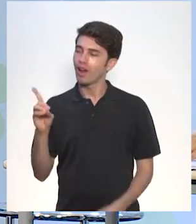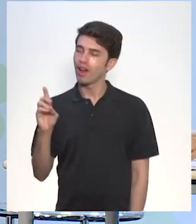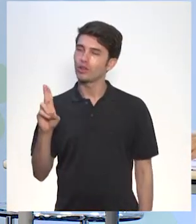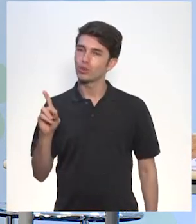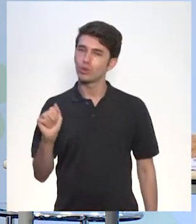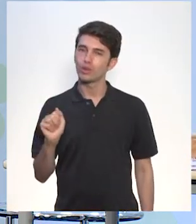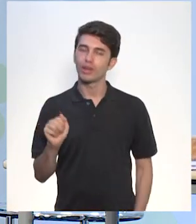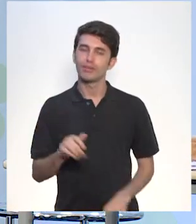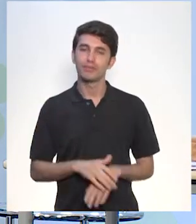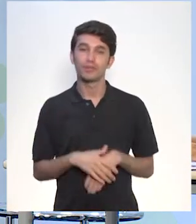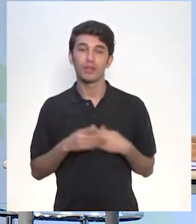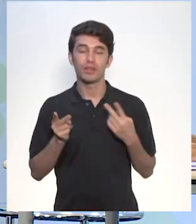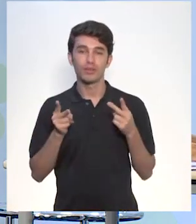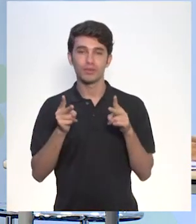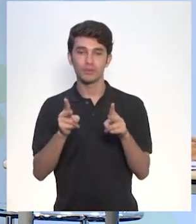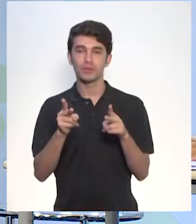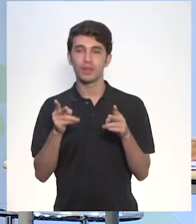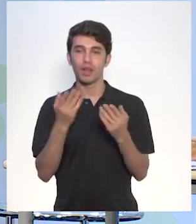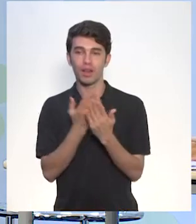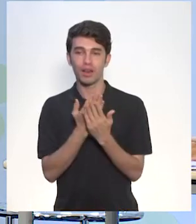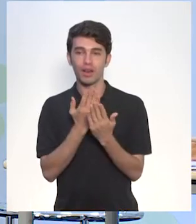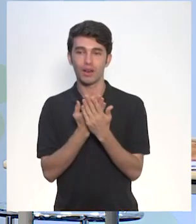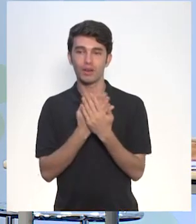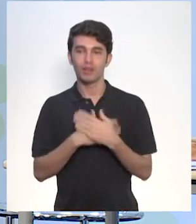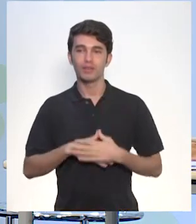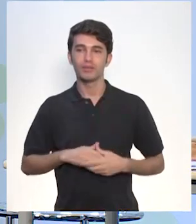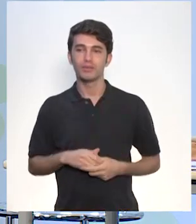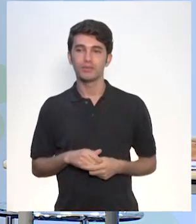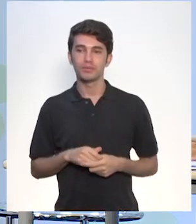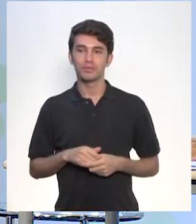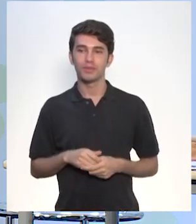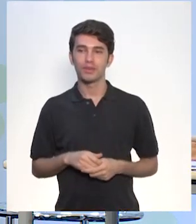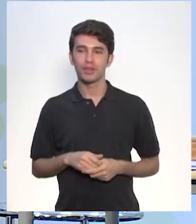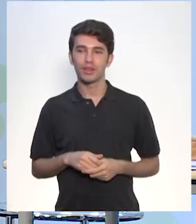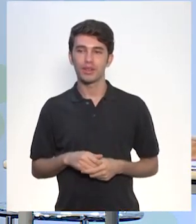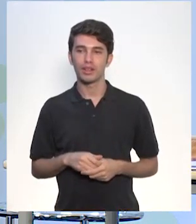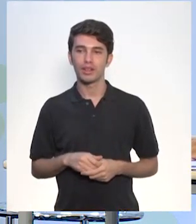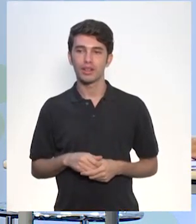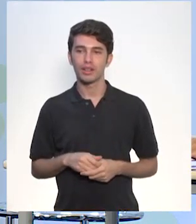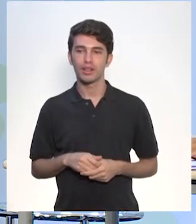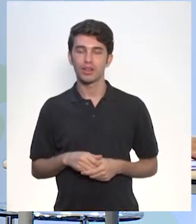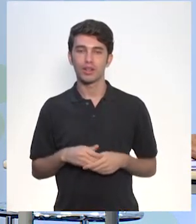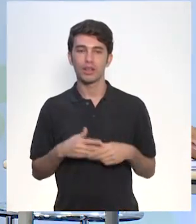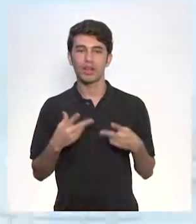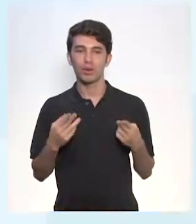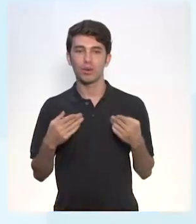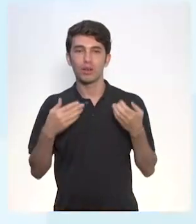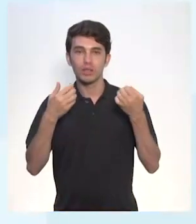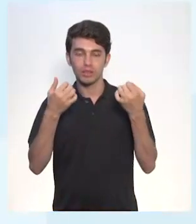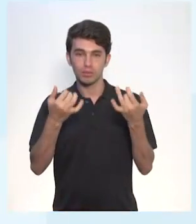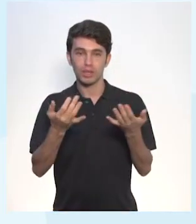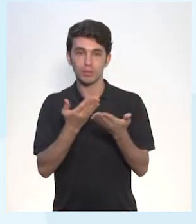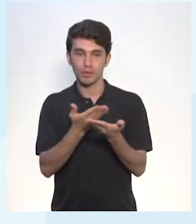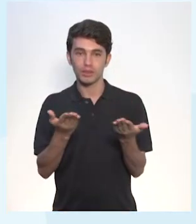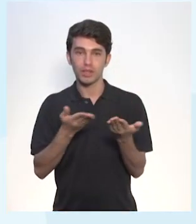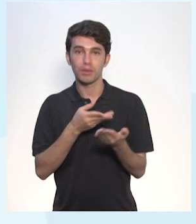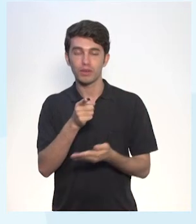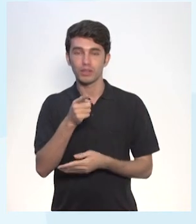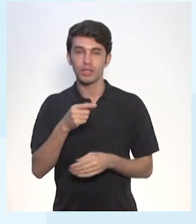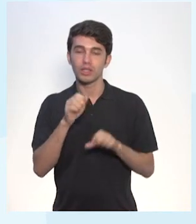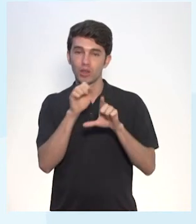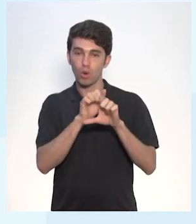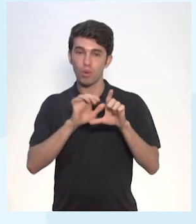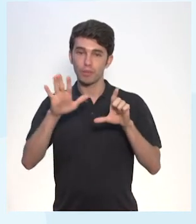Então, continuando a nossa aula, né, a gente vai, como eu disse para vocês, para compartilharem ali na